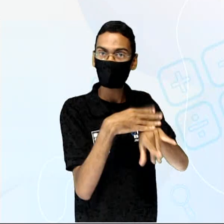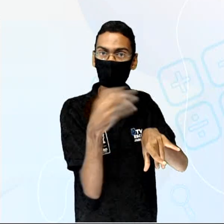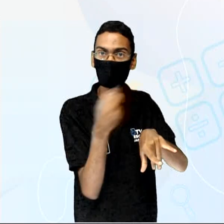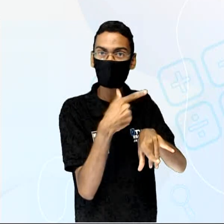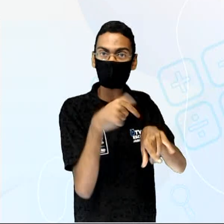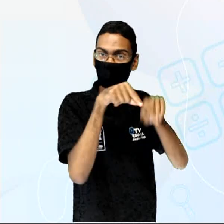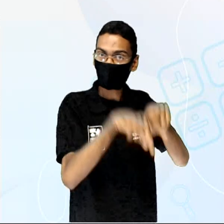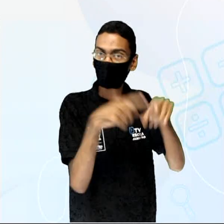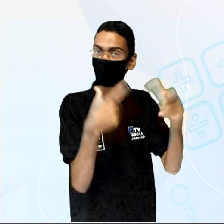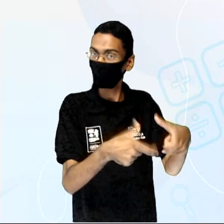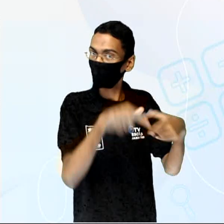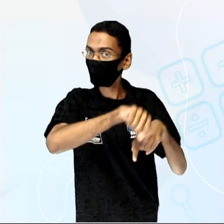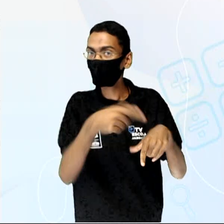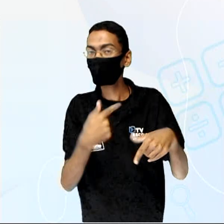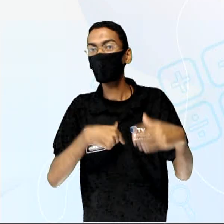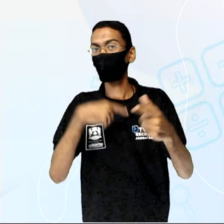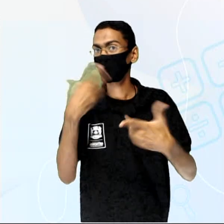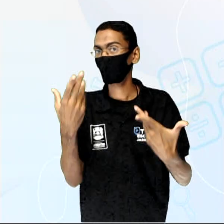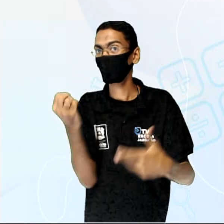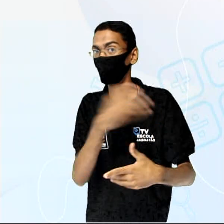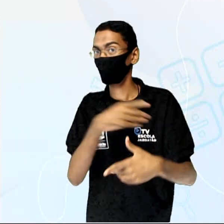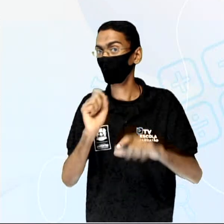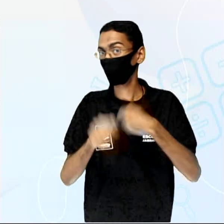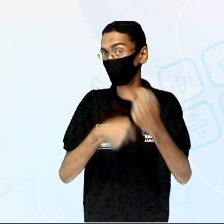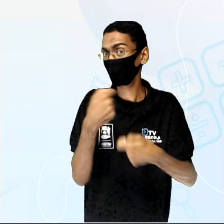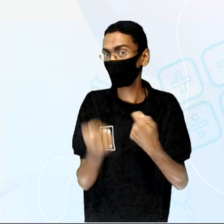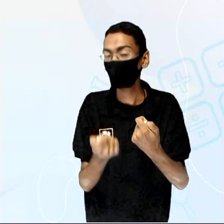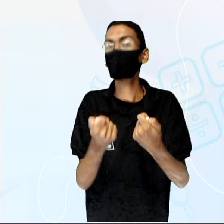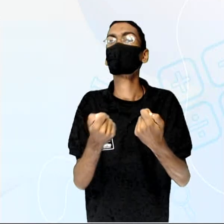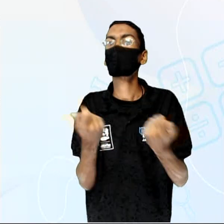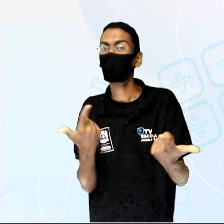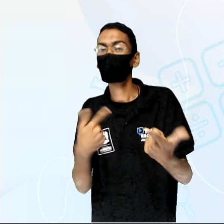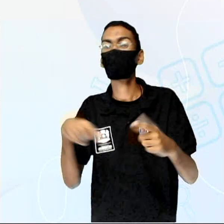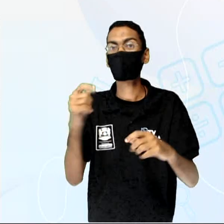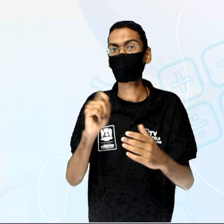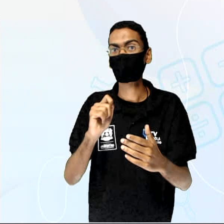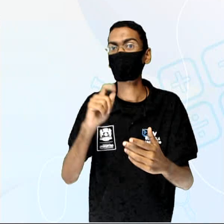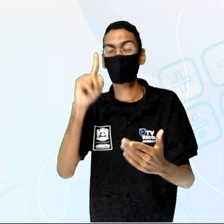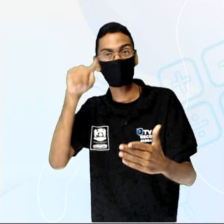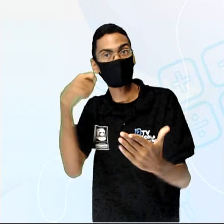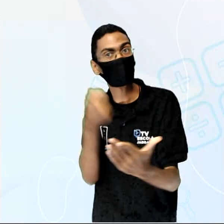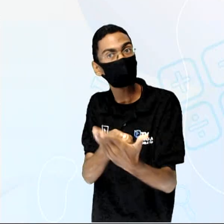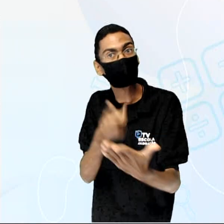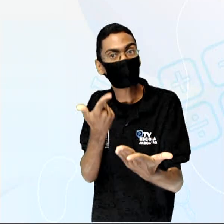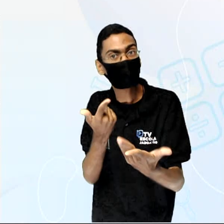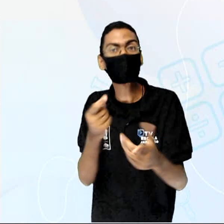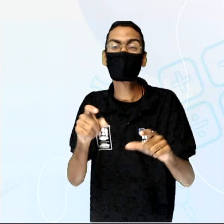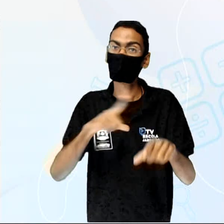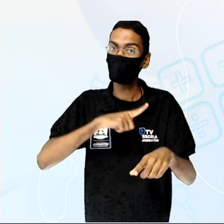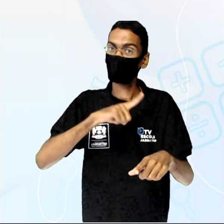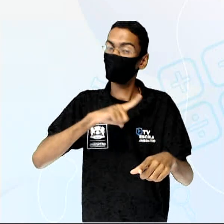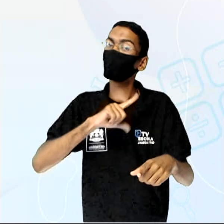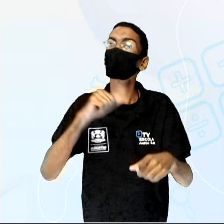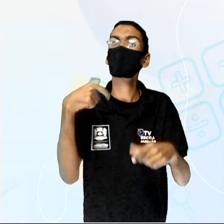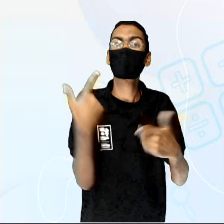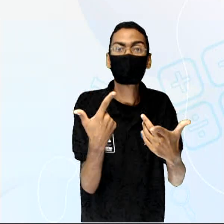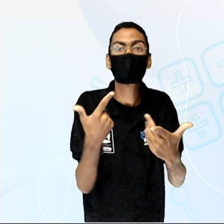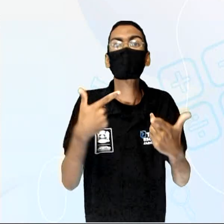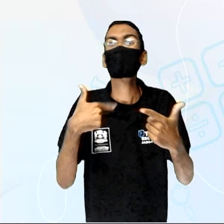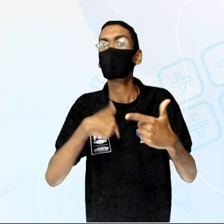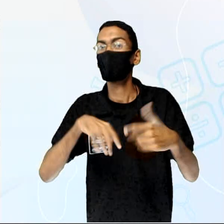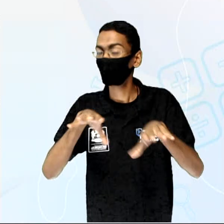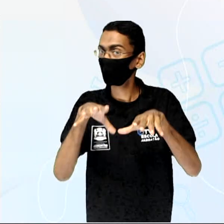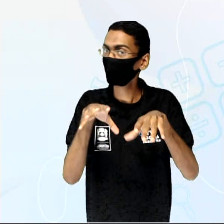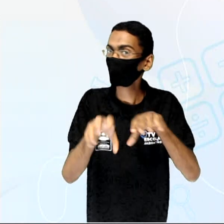engenhos, fizeram novos investimentos, com novos empréstimos. A volta da posse a Portugal criou uma crise de posse desses engenhos e